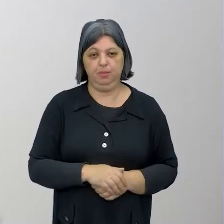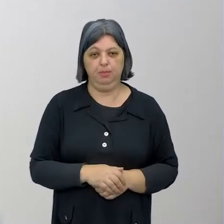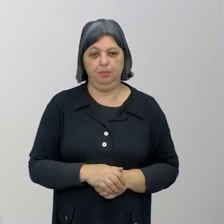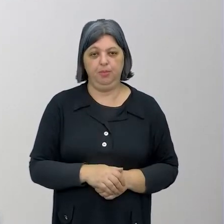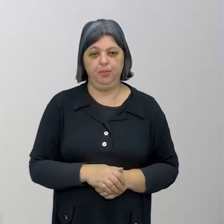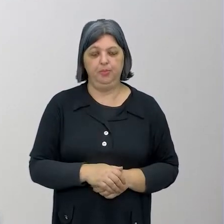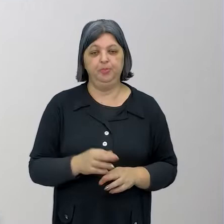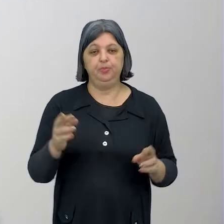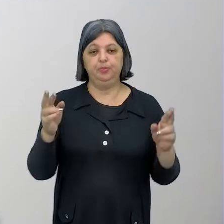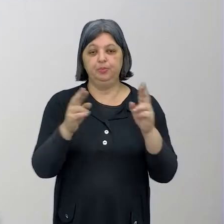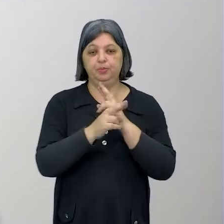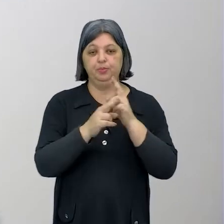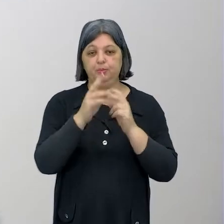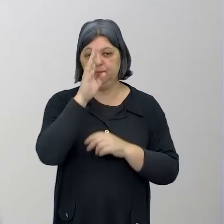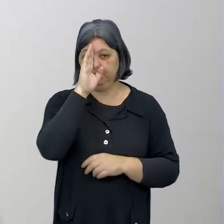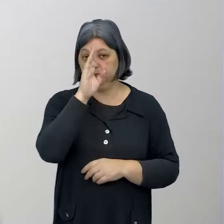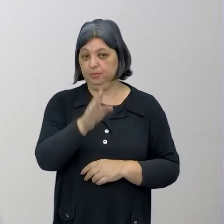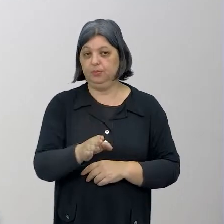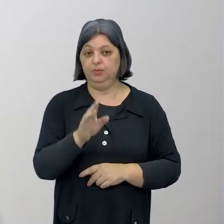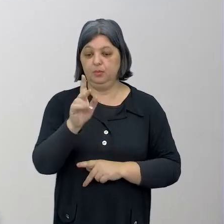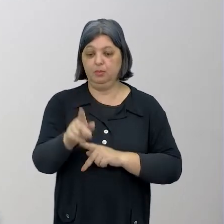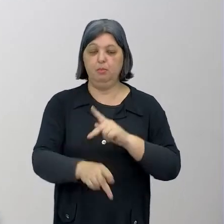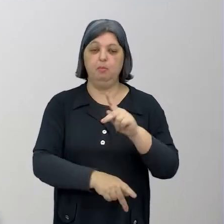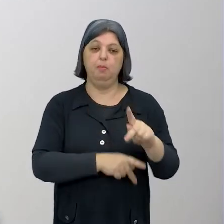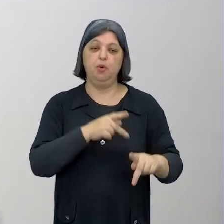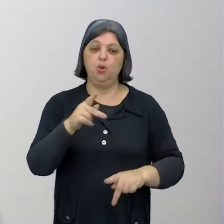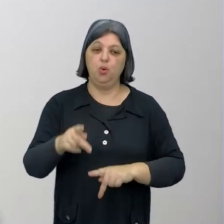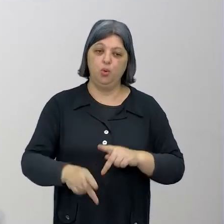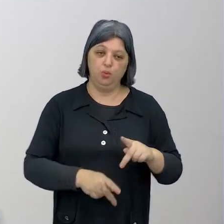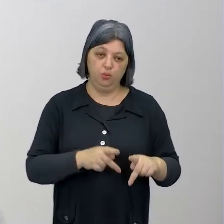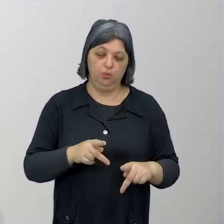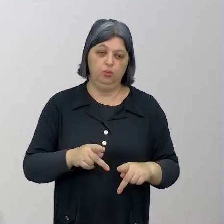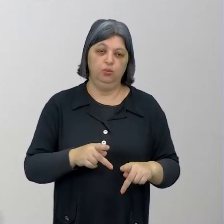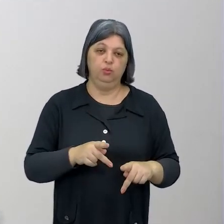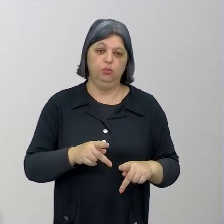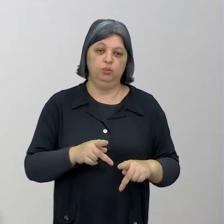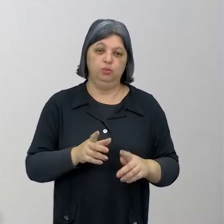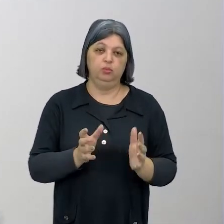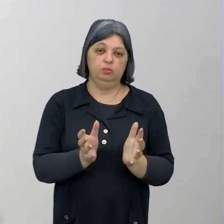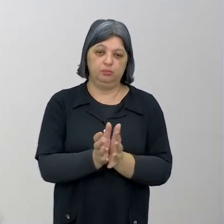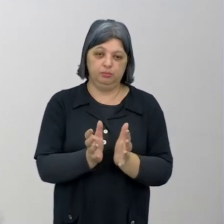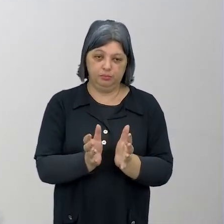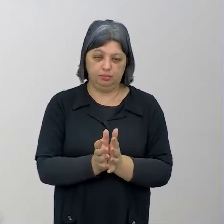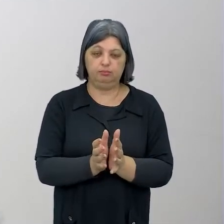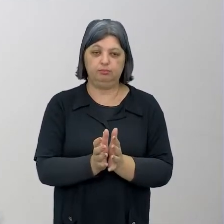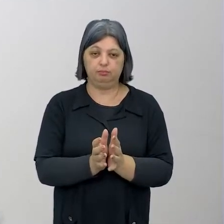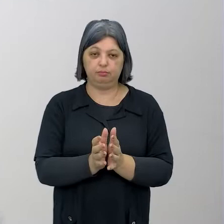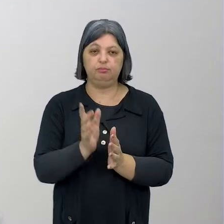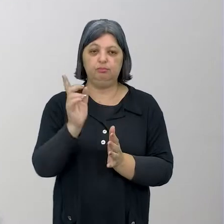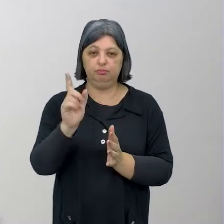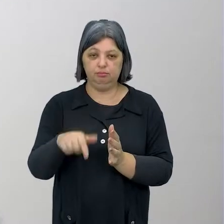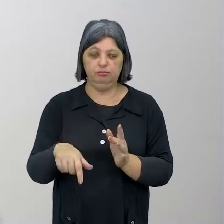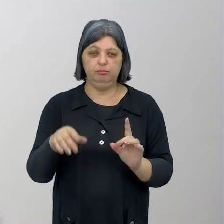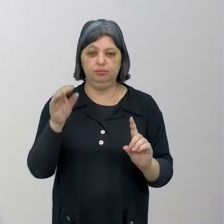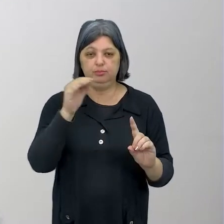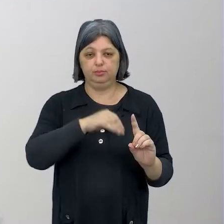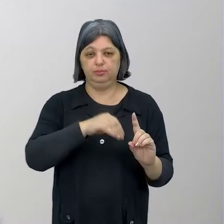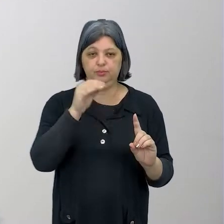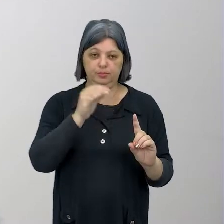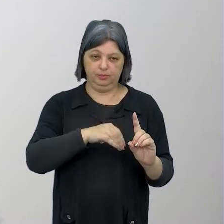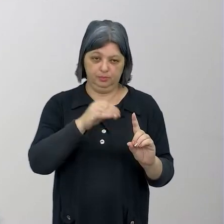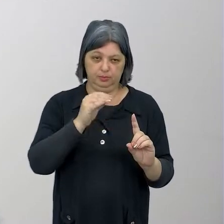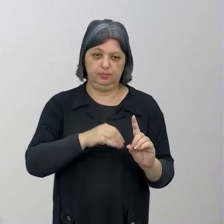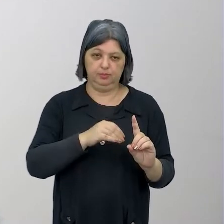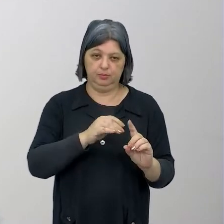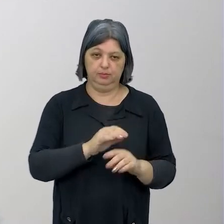lida diretamente com populações, gentes que estão em situação de maior